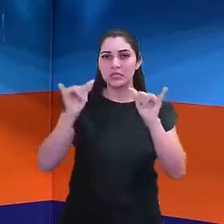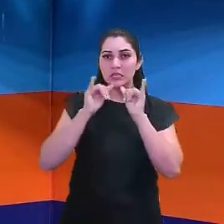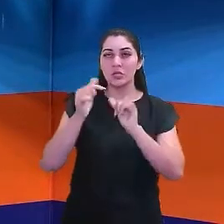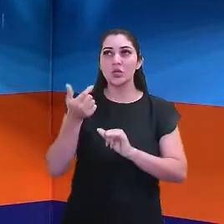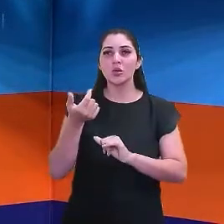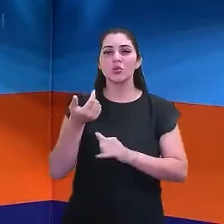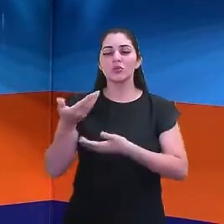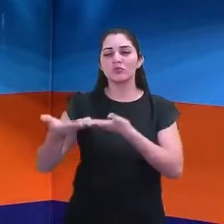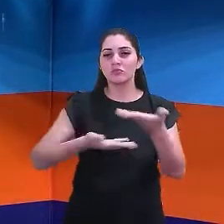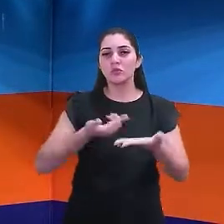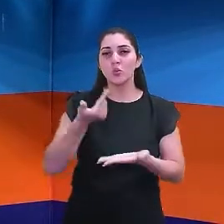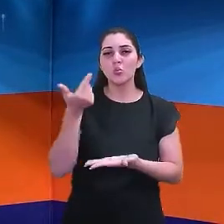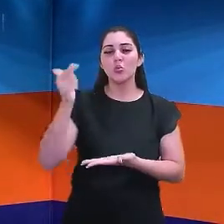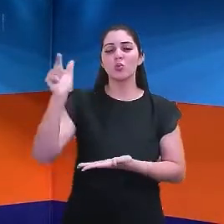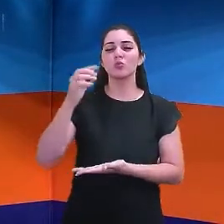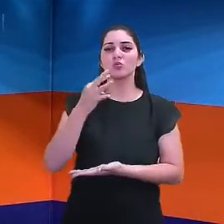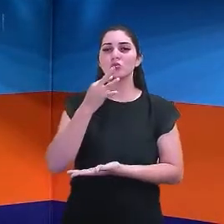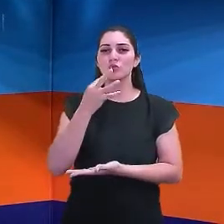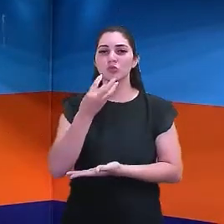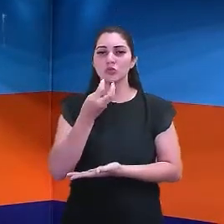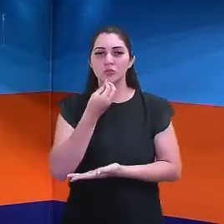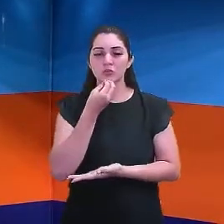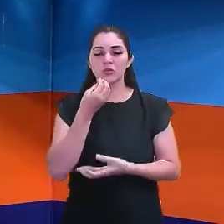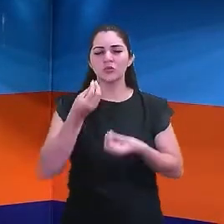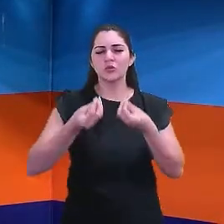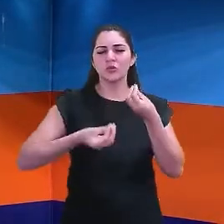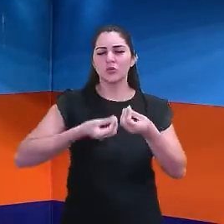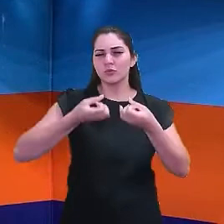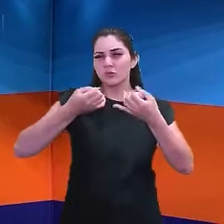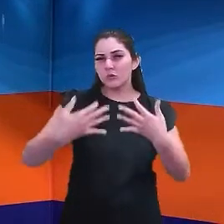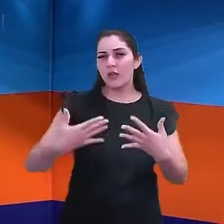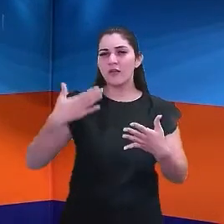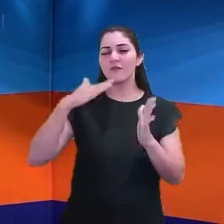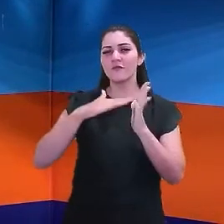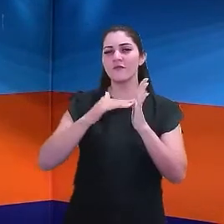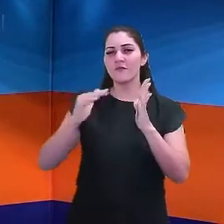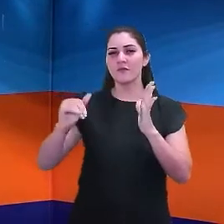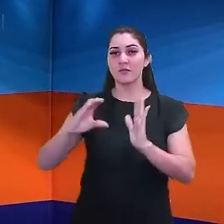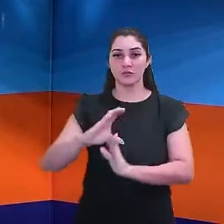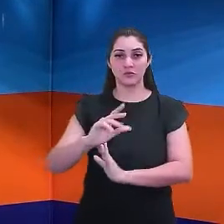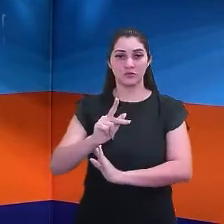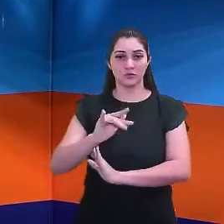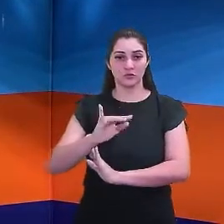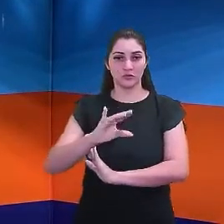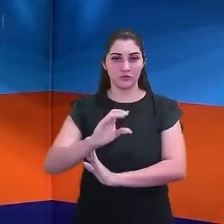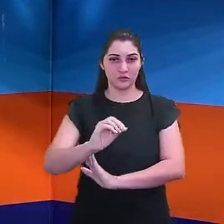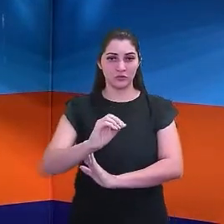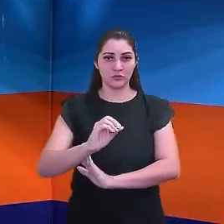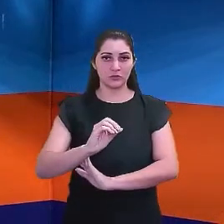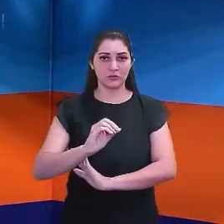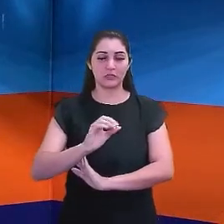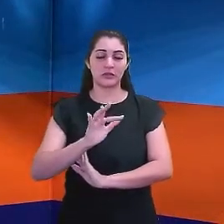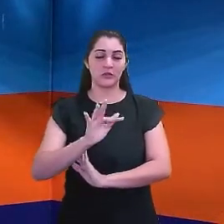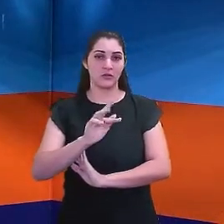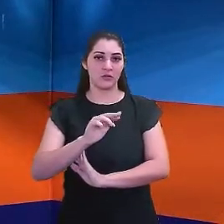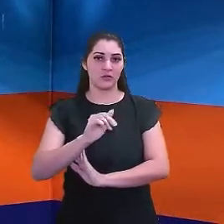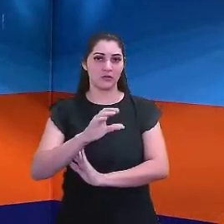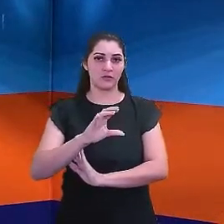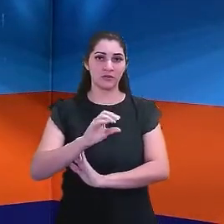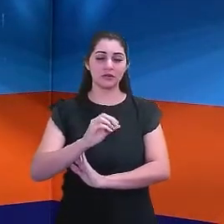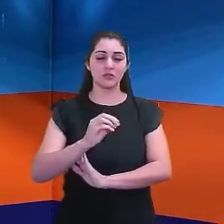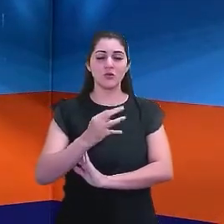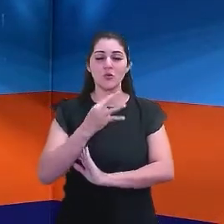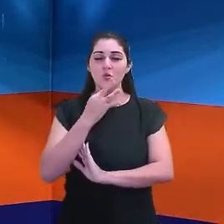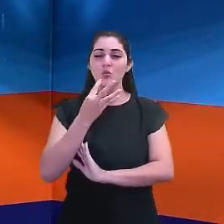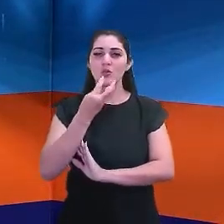outros conhecimentos, porque é isso, como diria o nosso famoso Chico Toicinho, ou Francis Bacon, conhecimento é